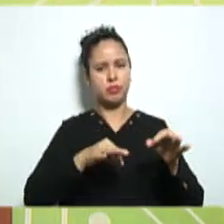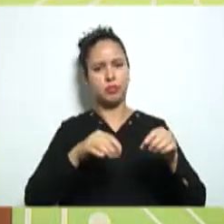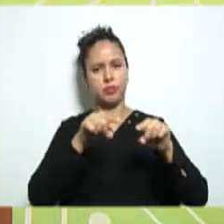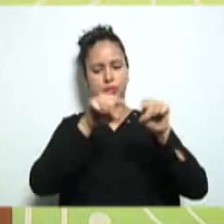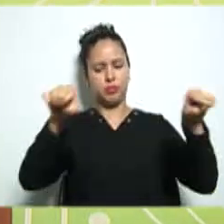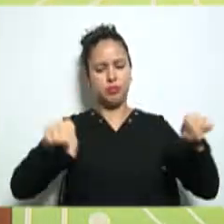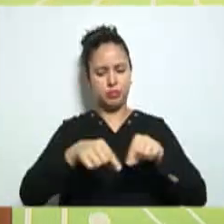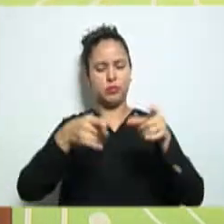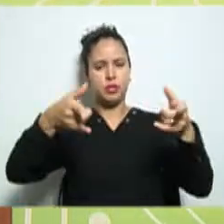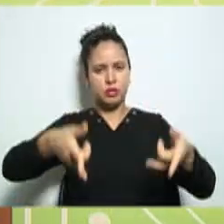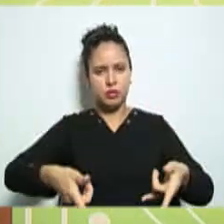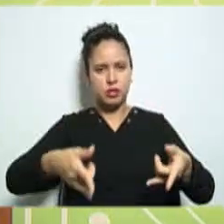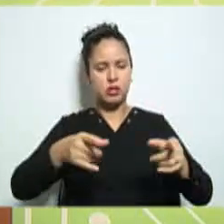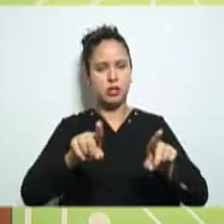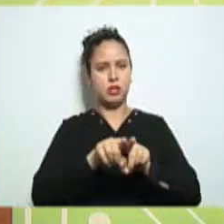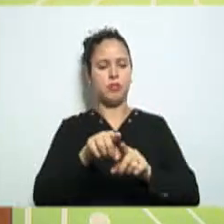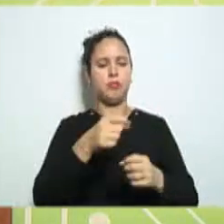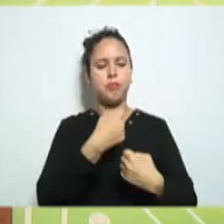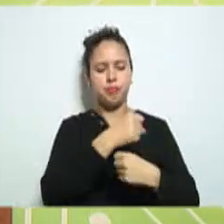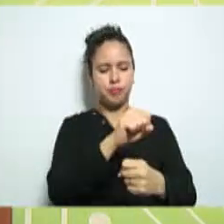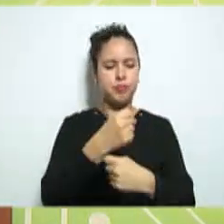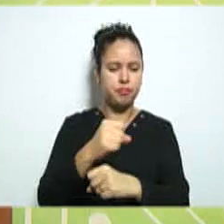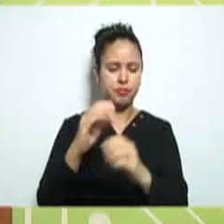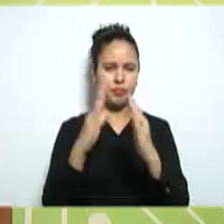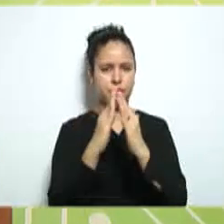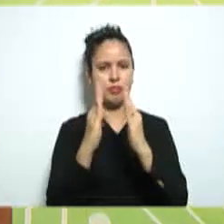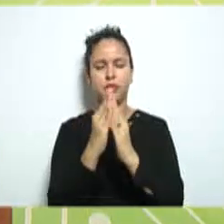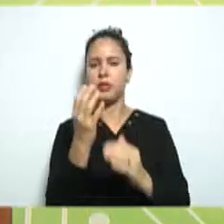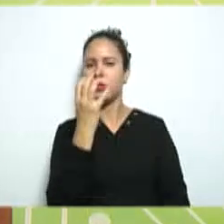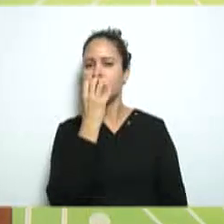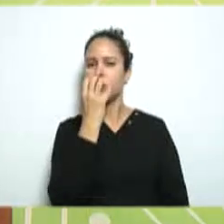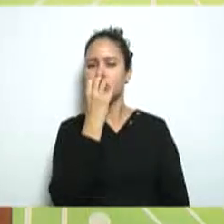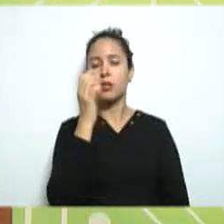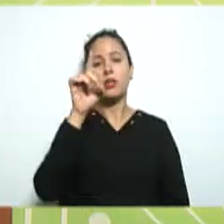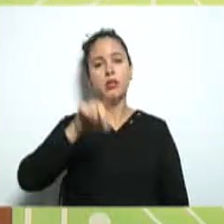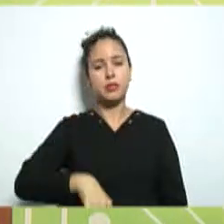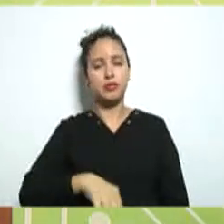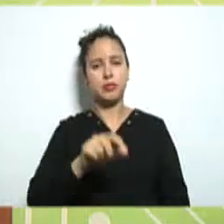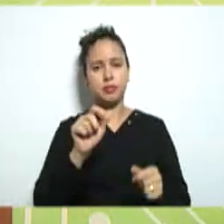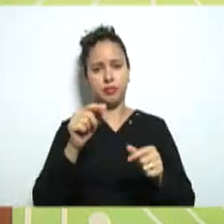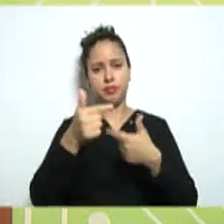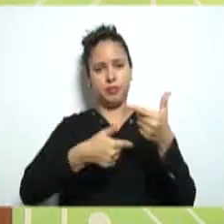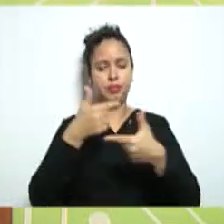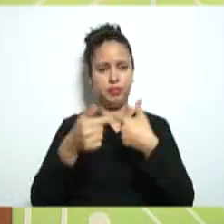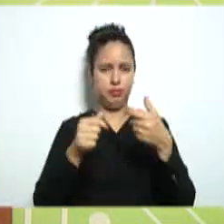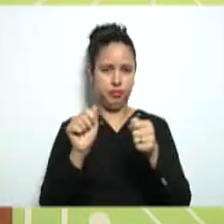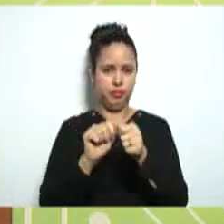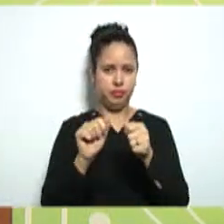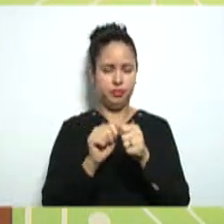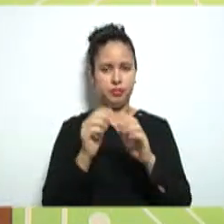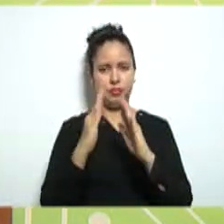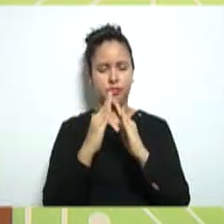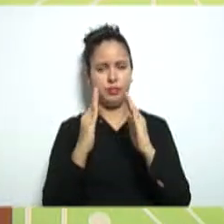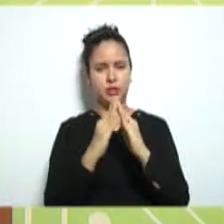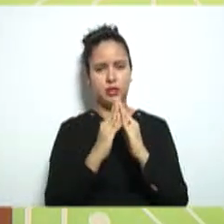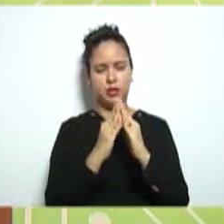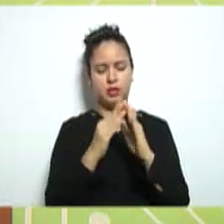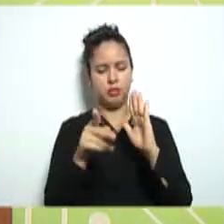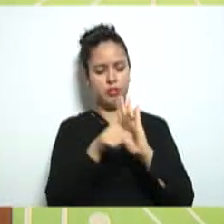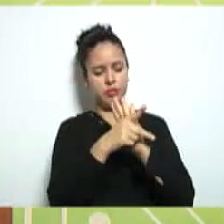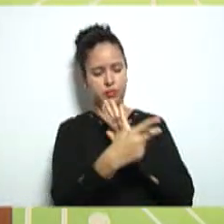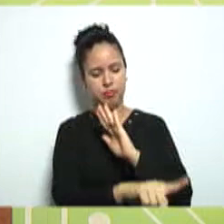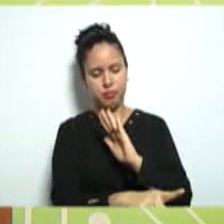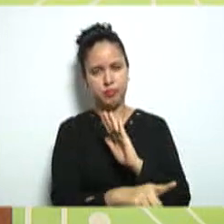Então, assim, é esse tipo de trabalho realizado em casa, né, que as pessoas do próprio